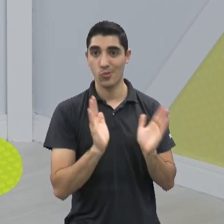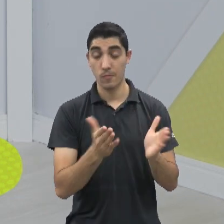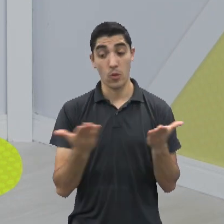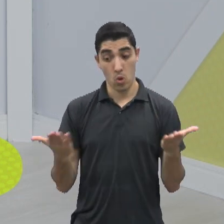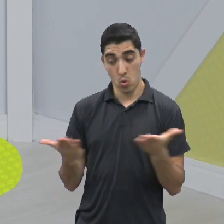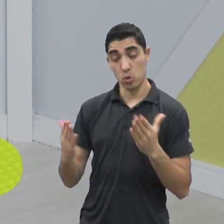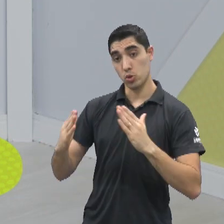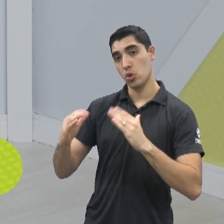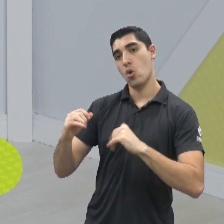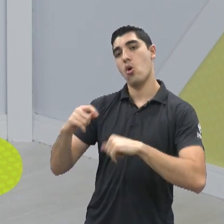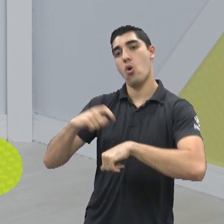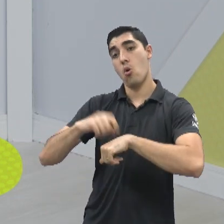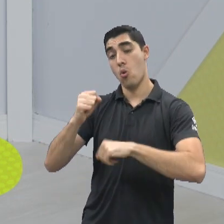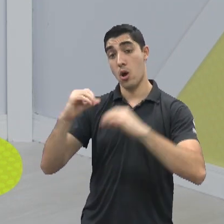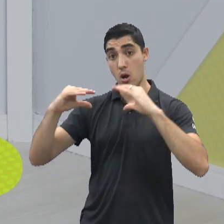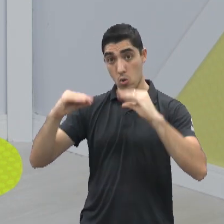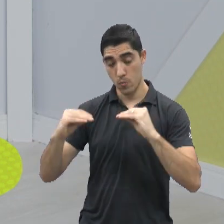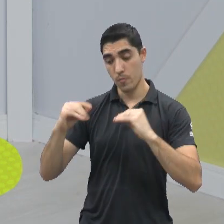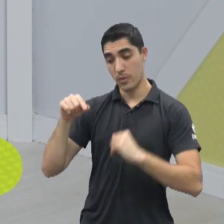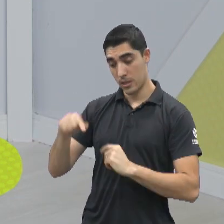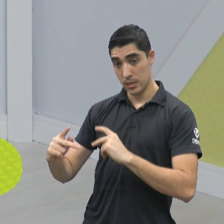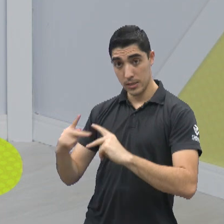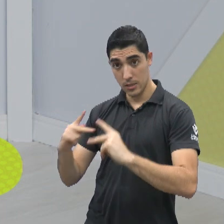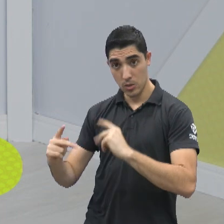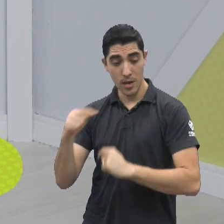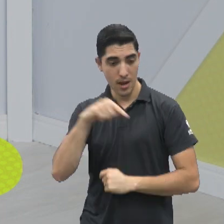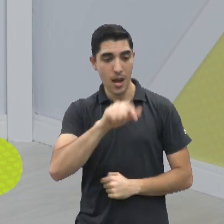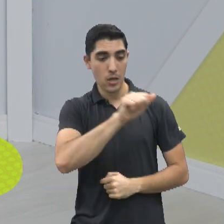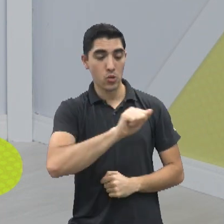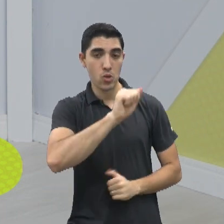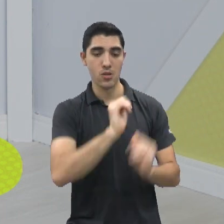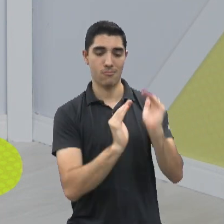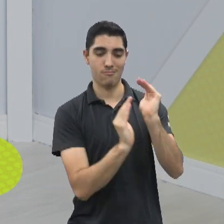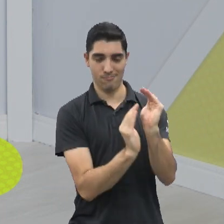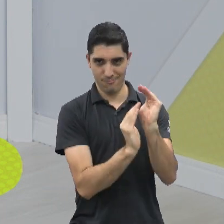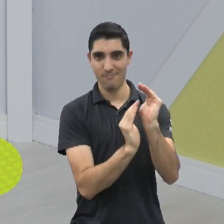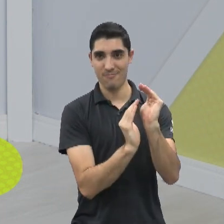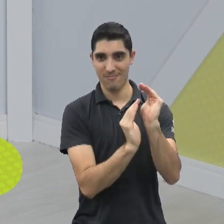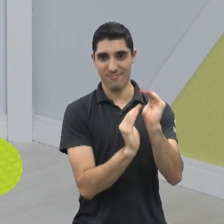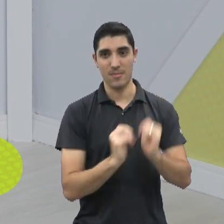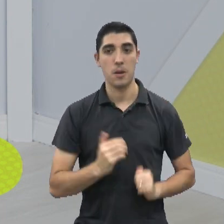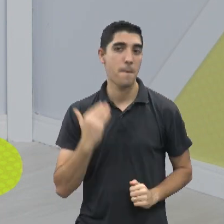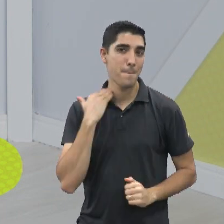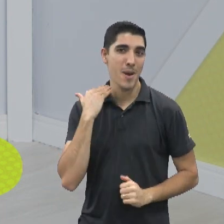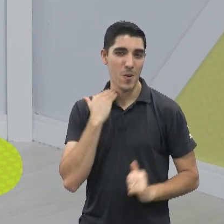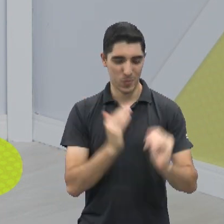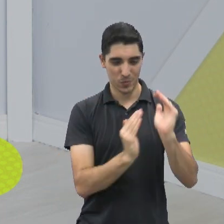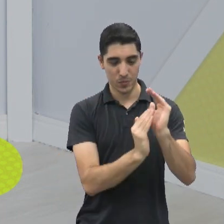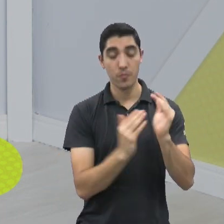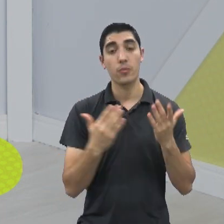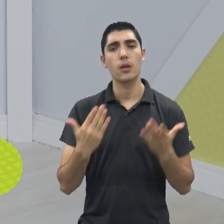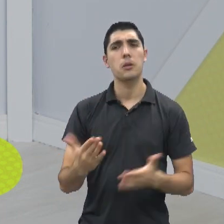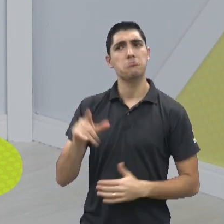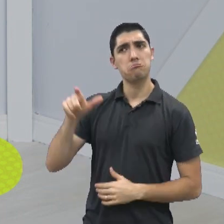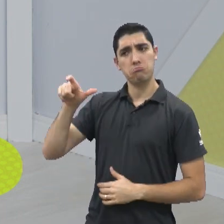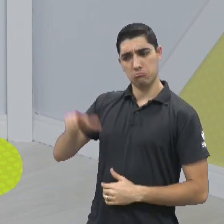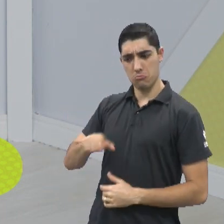ginásio do Teatrão contra a AABB. Então, Paulo, destaque aí o Murilo, né, que já foi